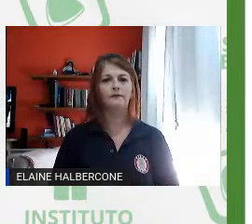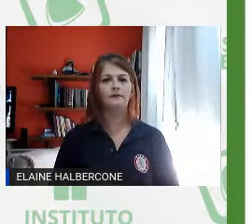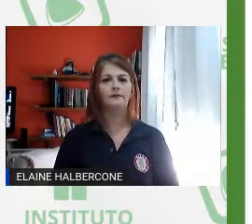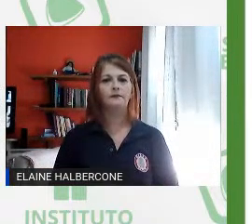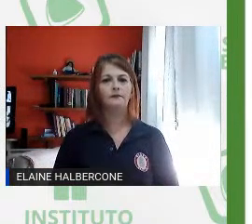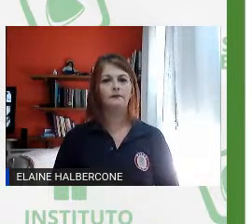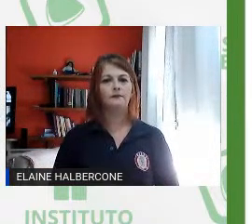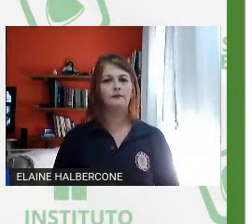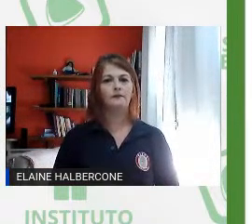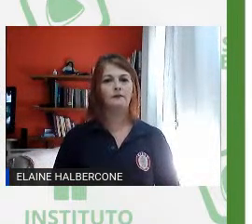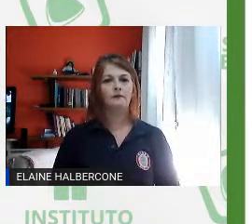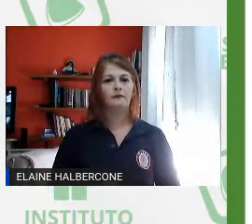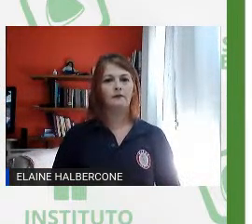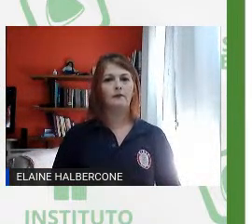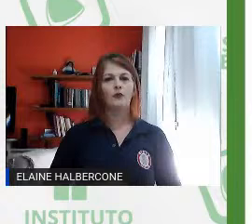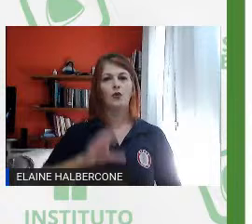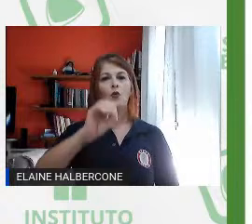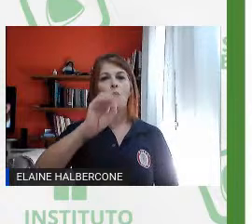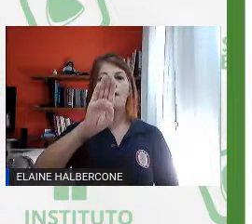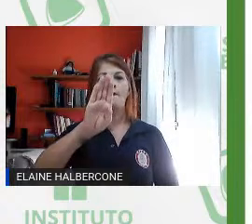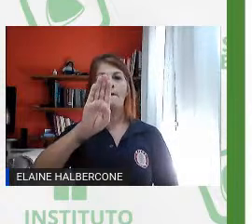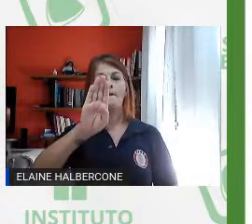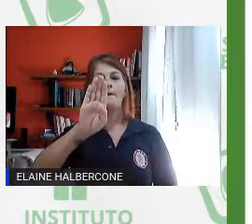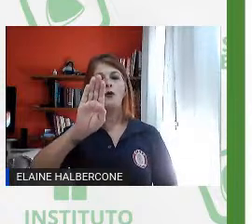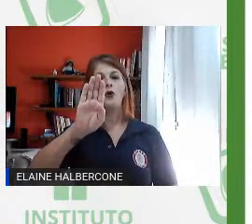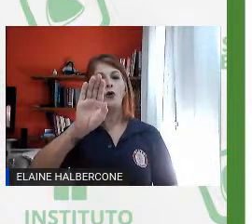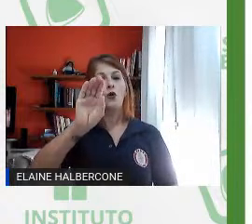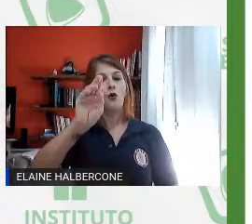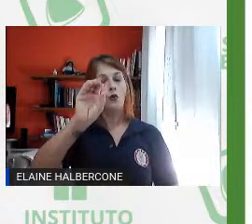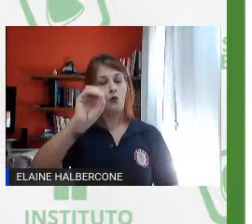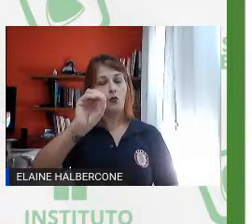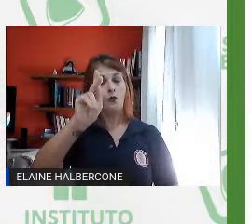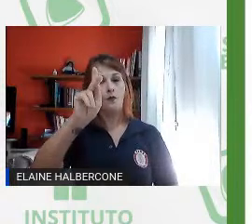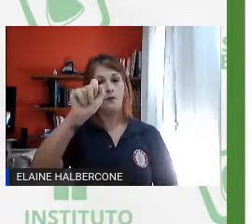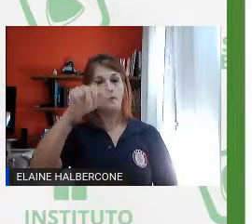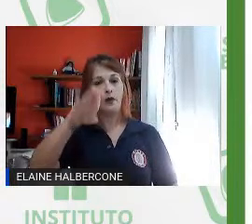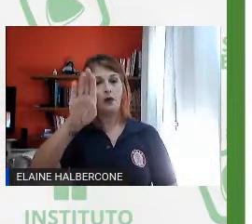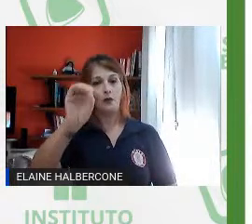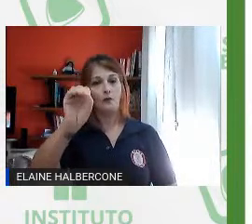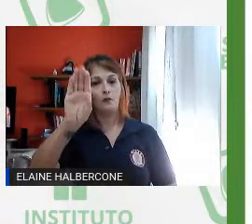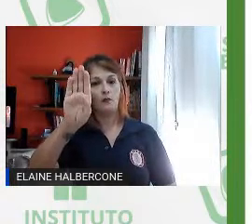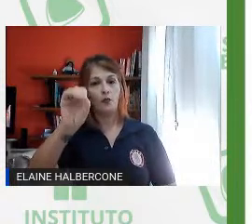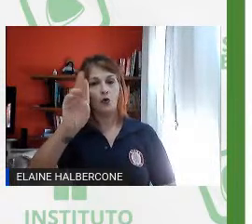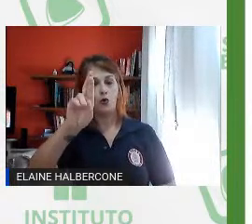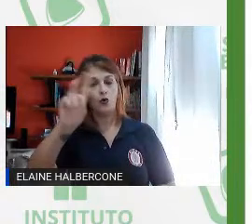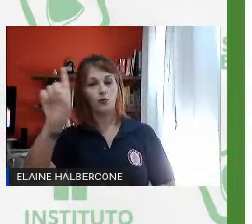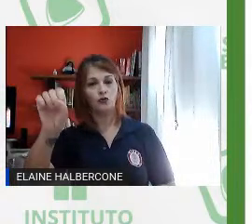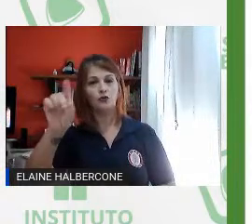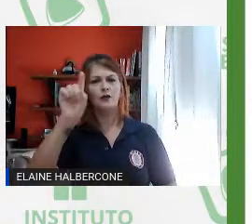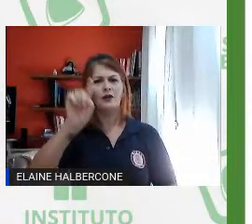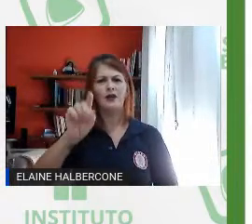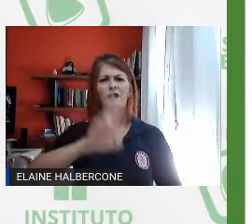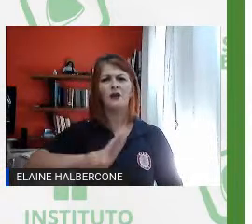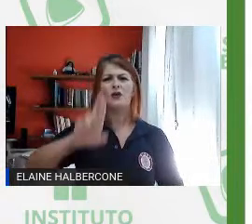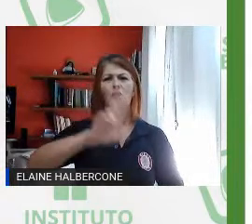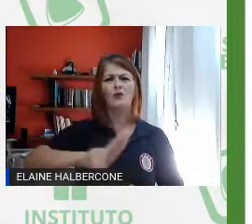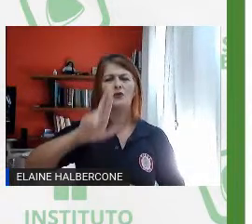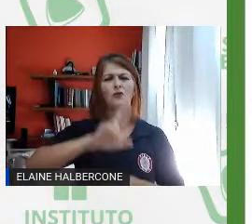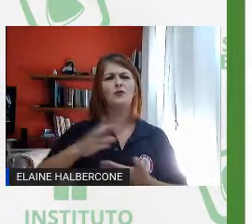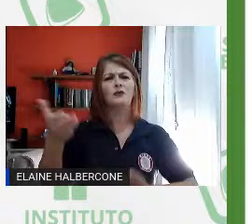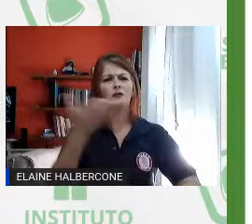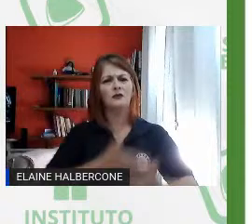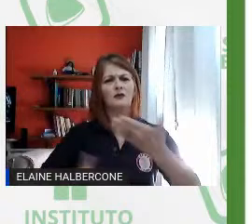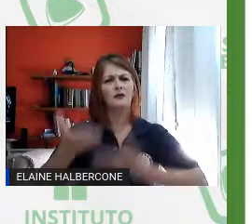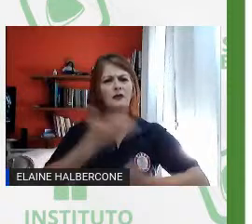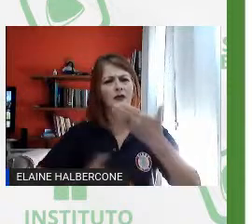Bom, o Open Board é um software de ensino da plataforma cruzada de código aberto para quadro branco interativo,